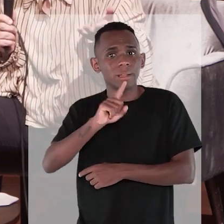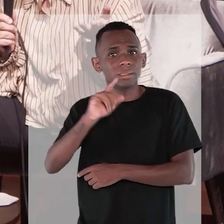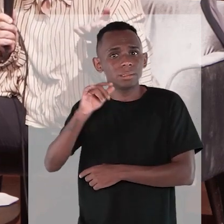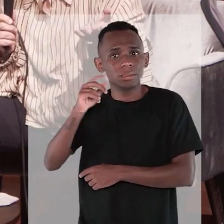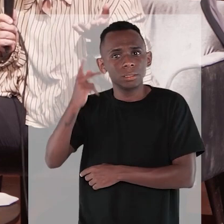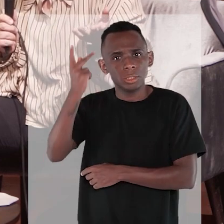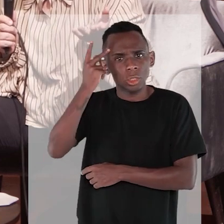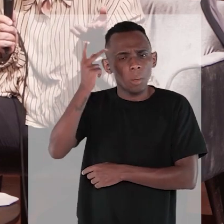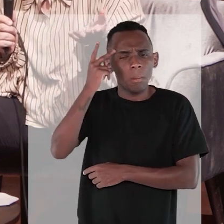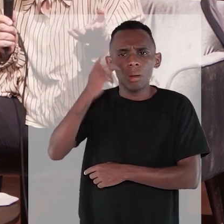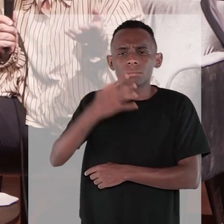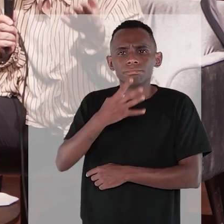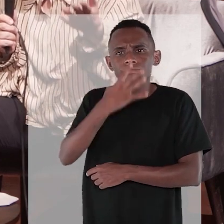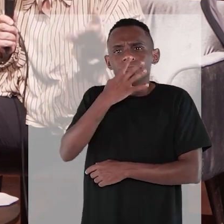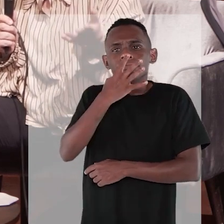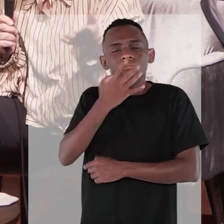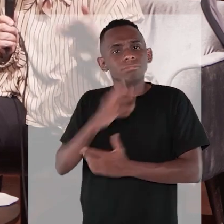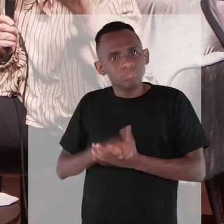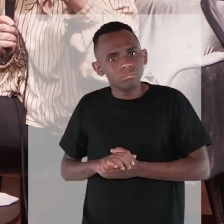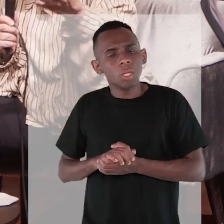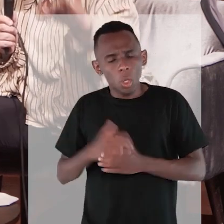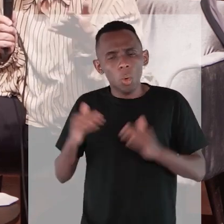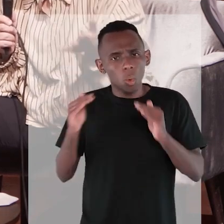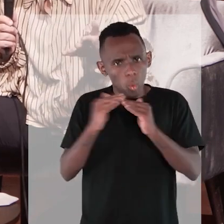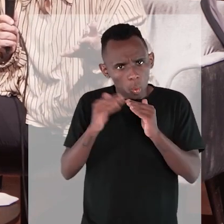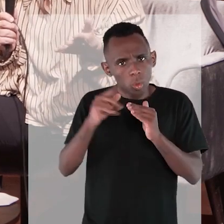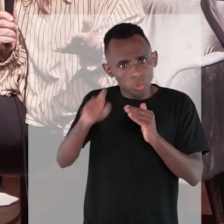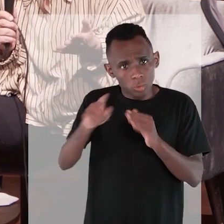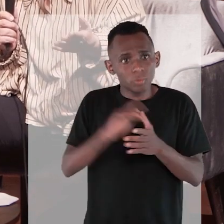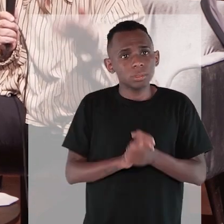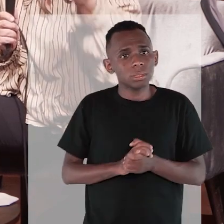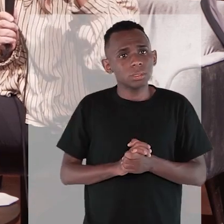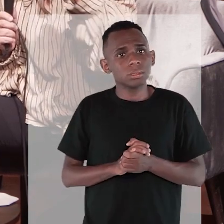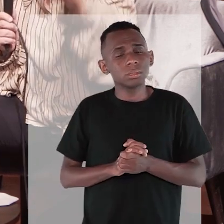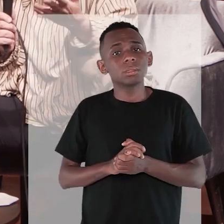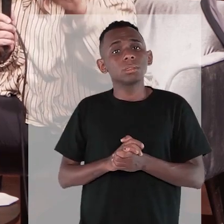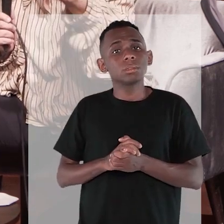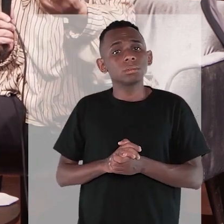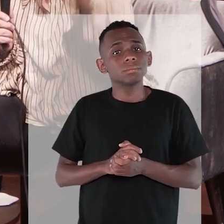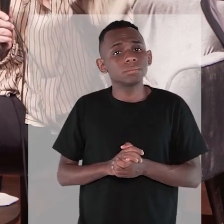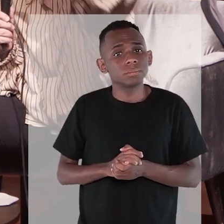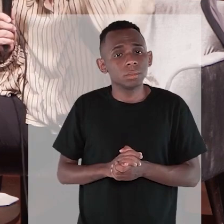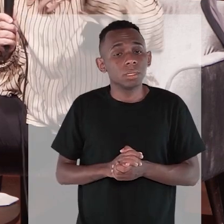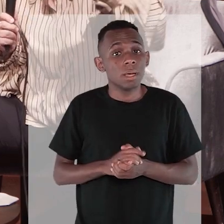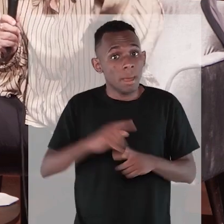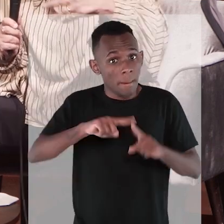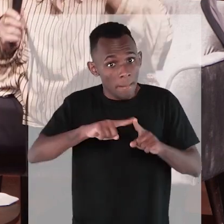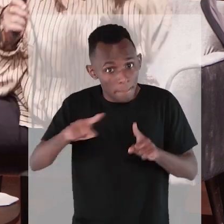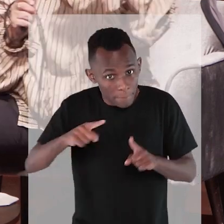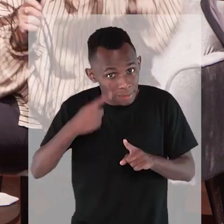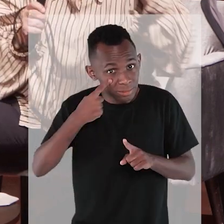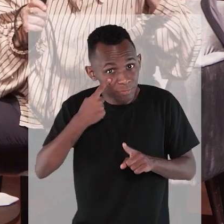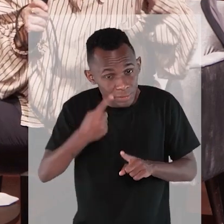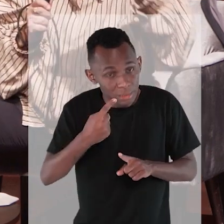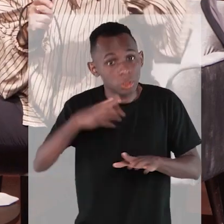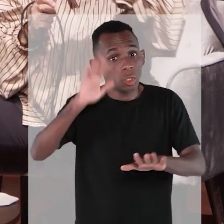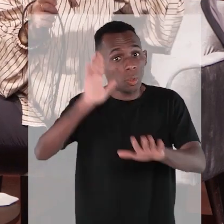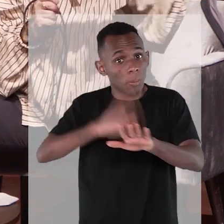Foi muito impressionante aquilo, né? Eu concordo com você. E não é por acaso que é o Exu. Mas veja que, por outro lado,